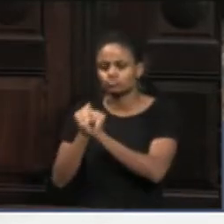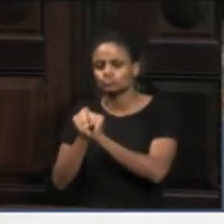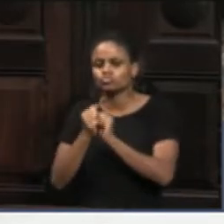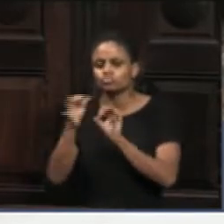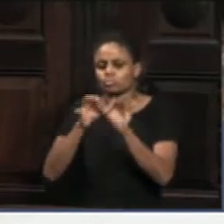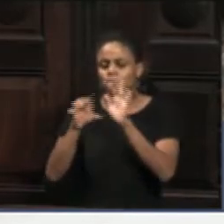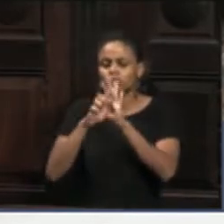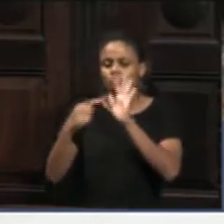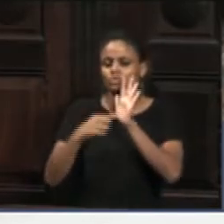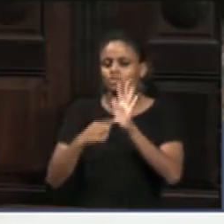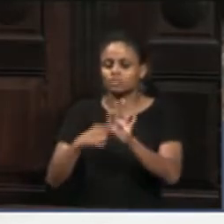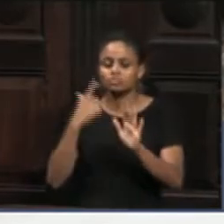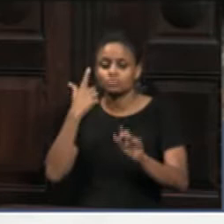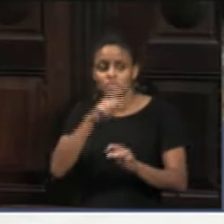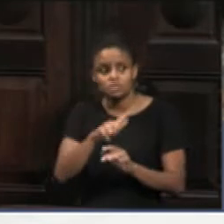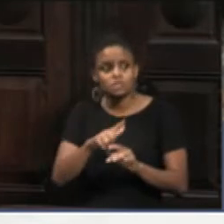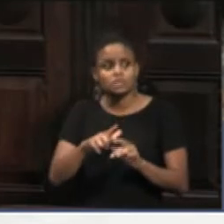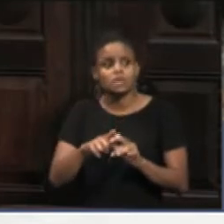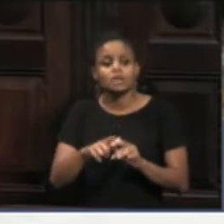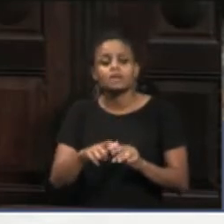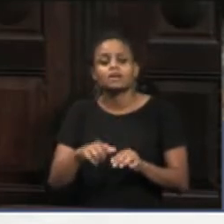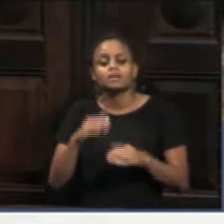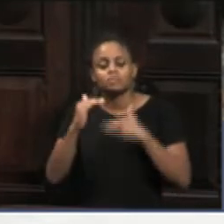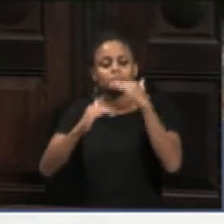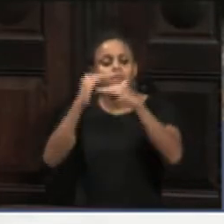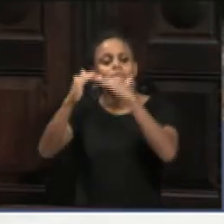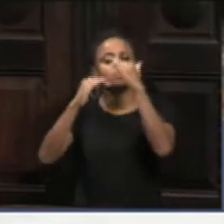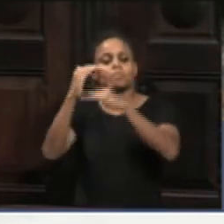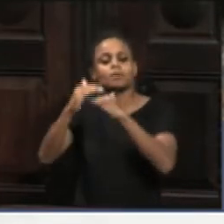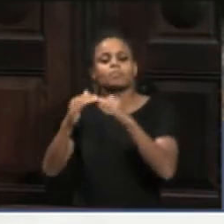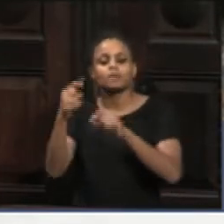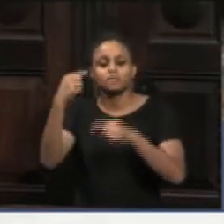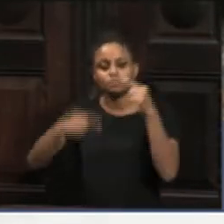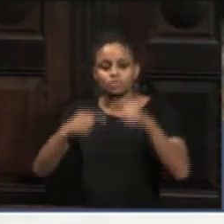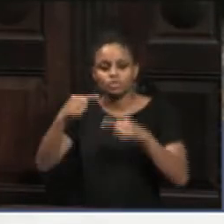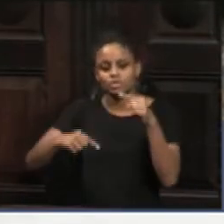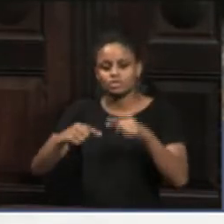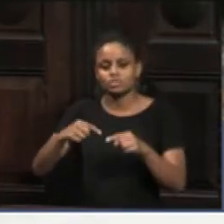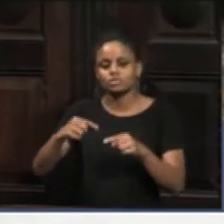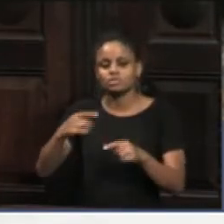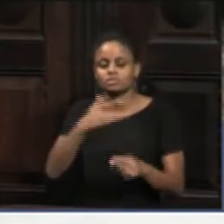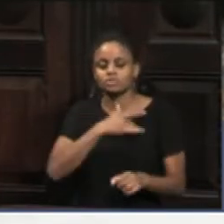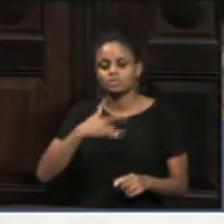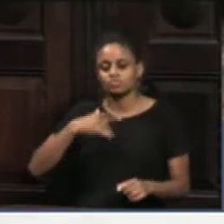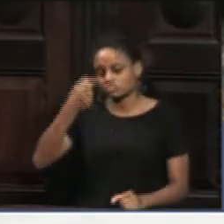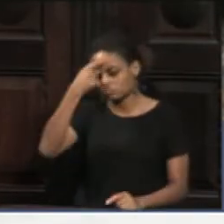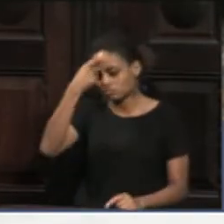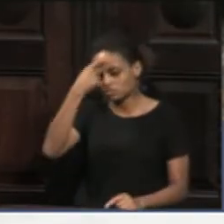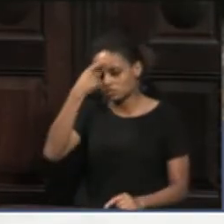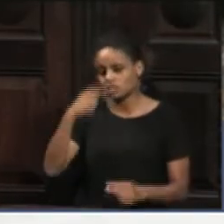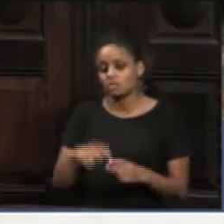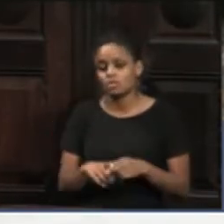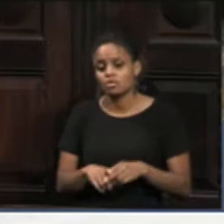que a gente consiga, enfim, avançar nas políticas de saúde mental, nas